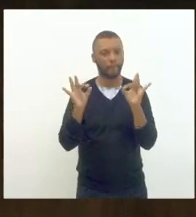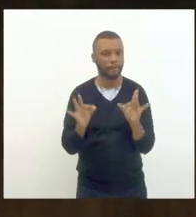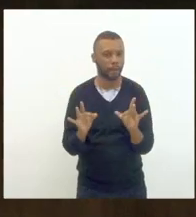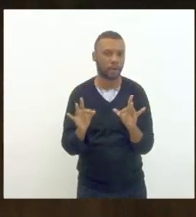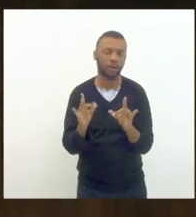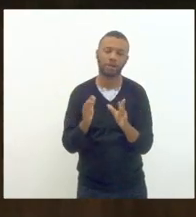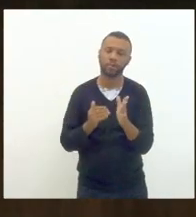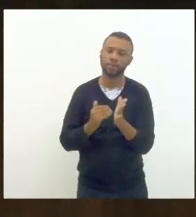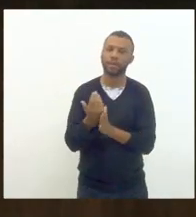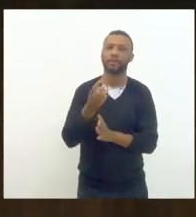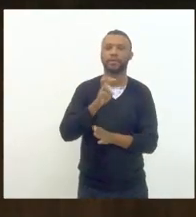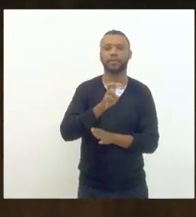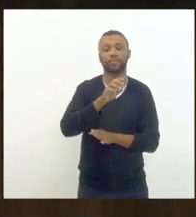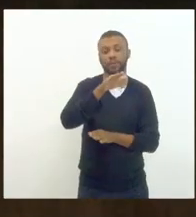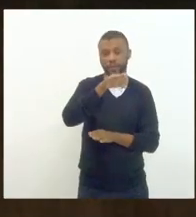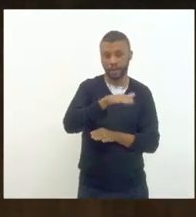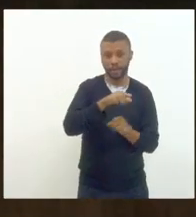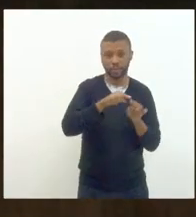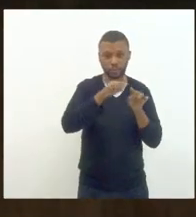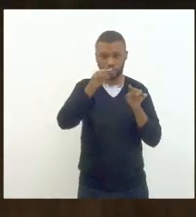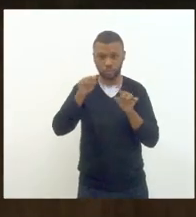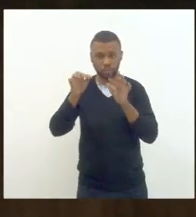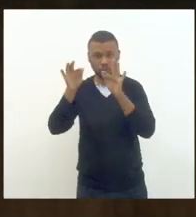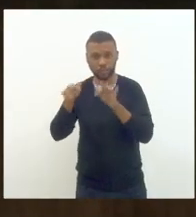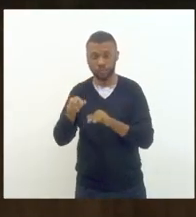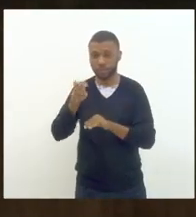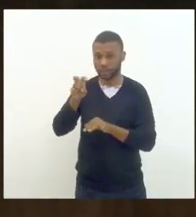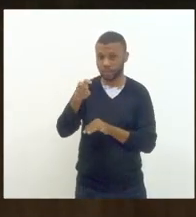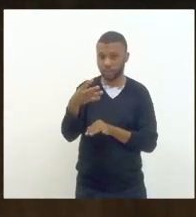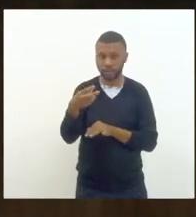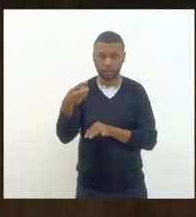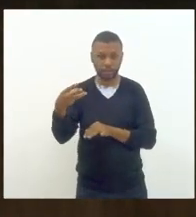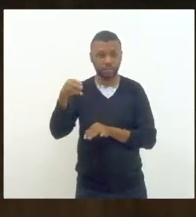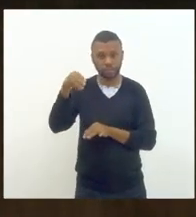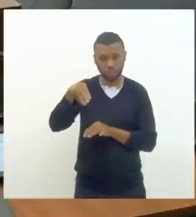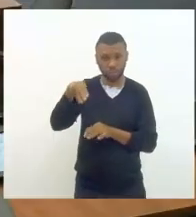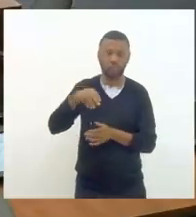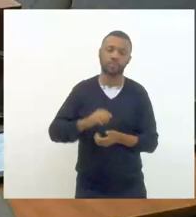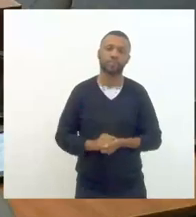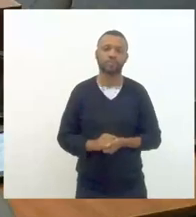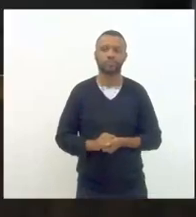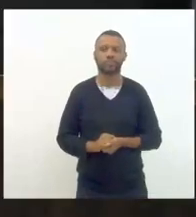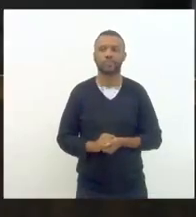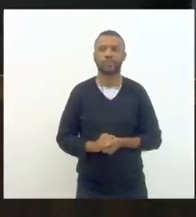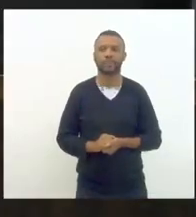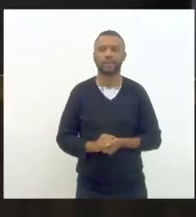17 horas e 5 minutos, encerrou-se às 17 horas e 43 minutos.